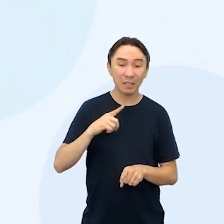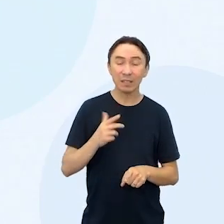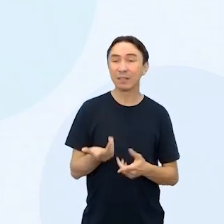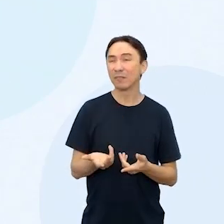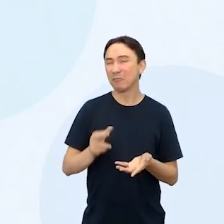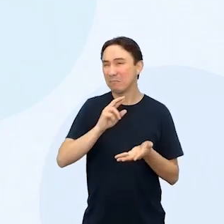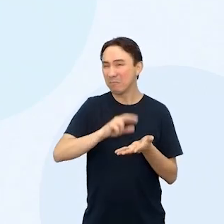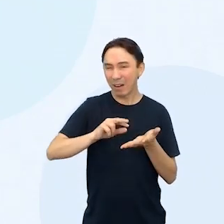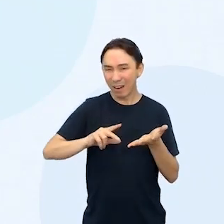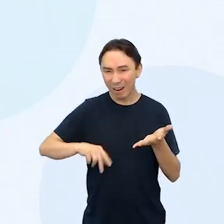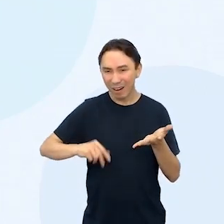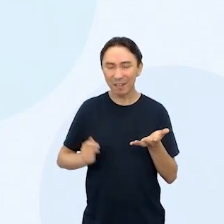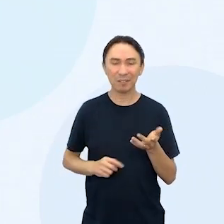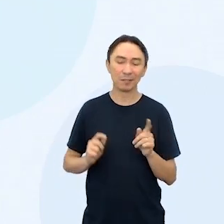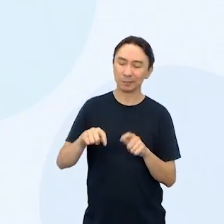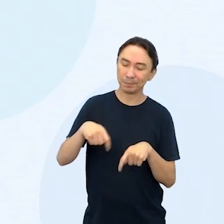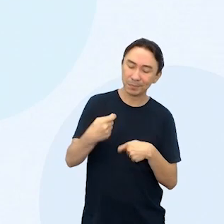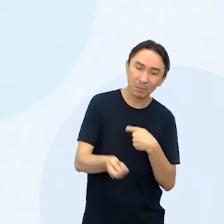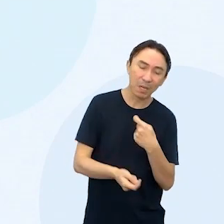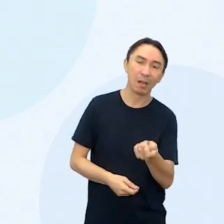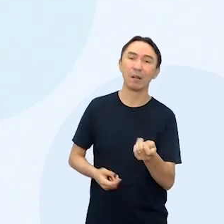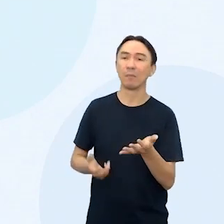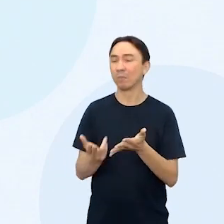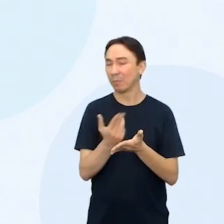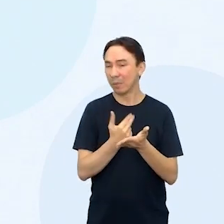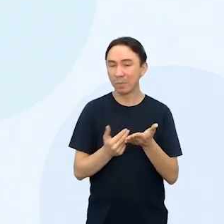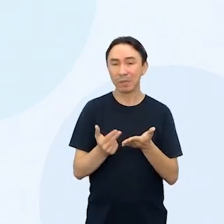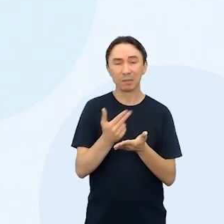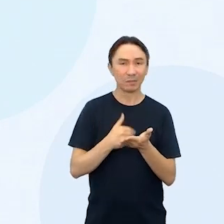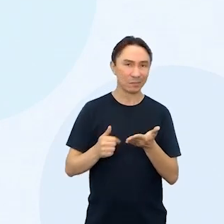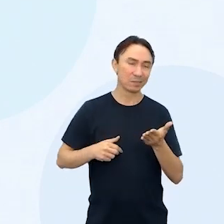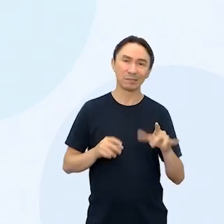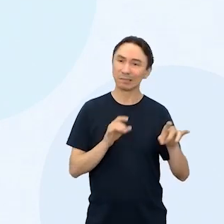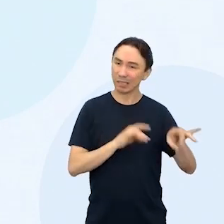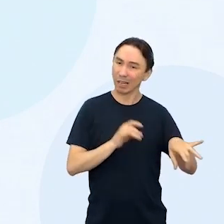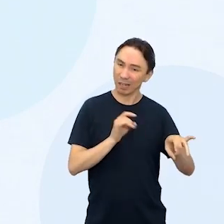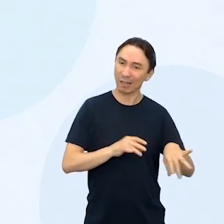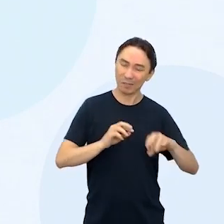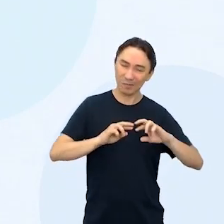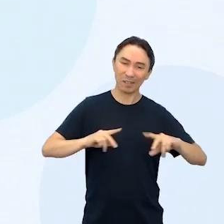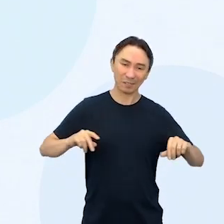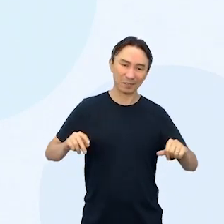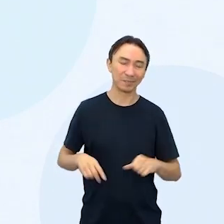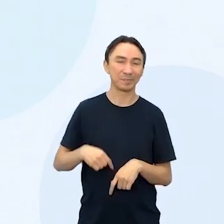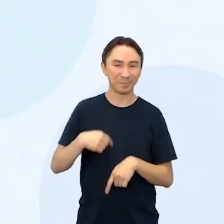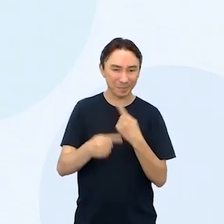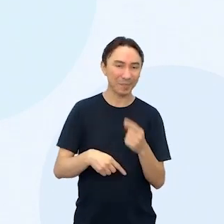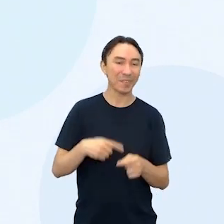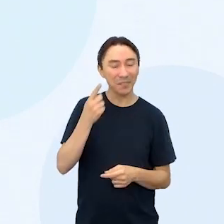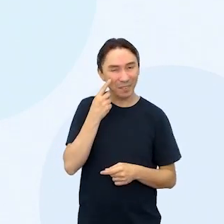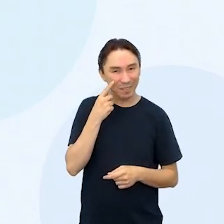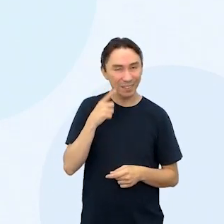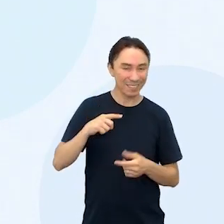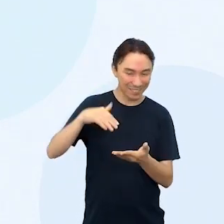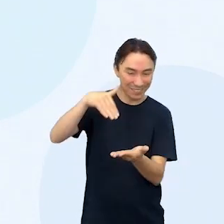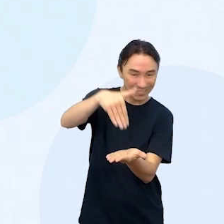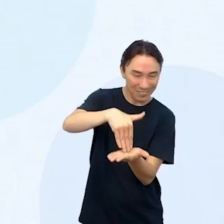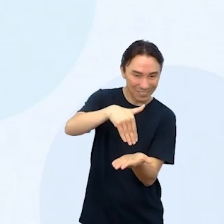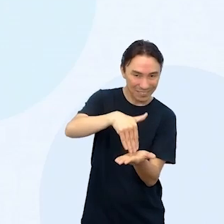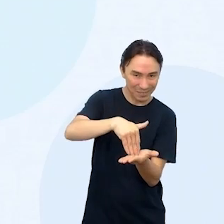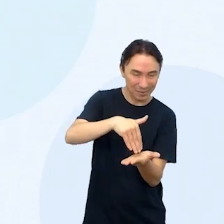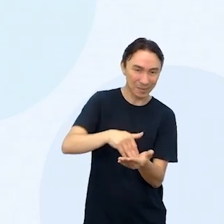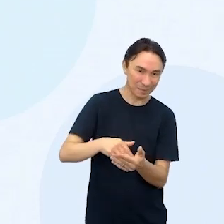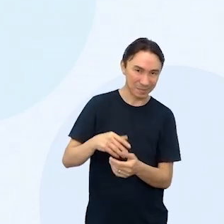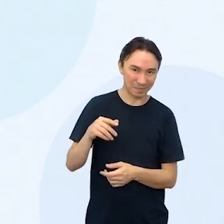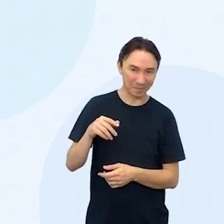de trabalho. Vocês vão ver que na apresentação também existem lá no final do nosso PPT a indicação